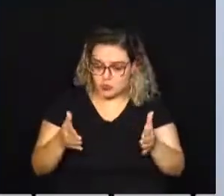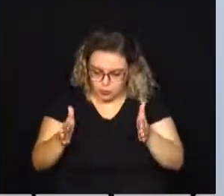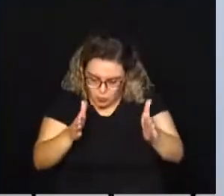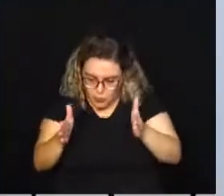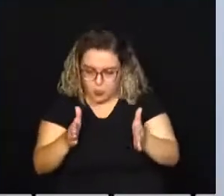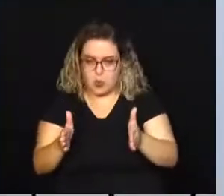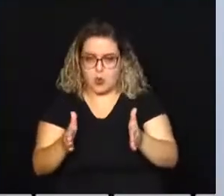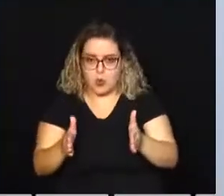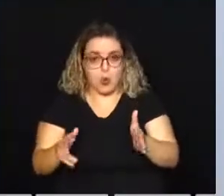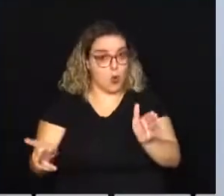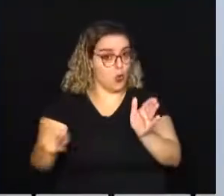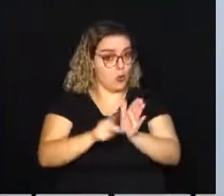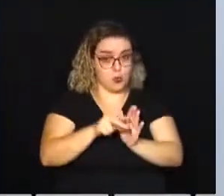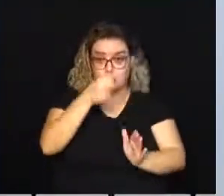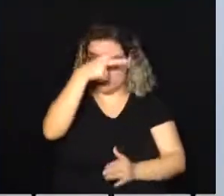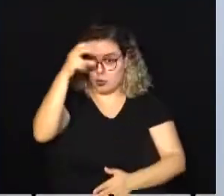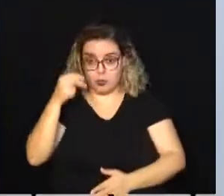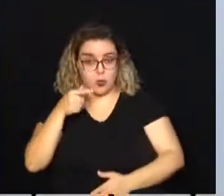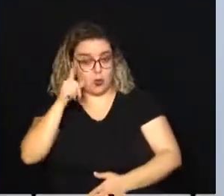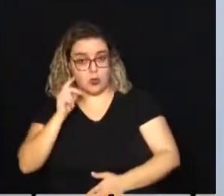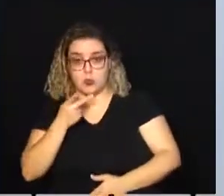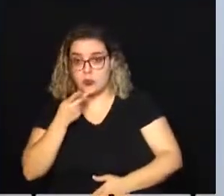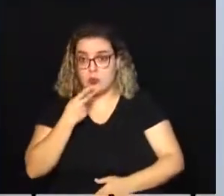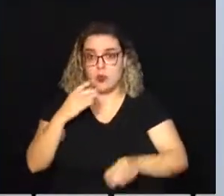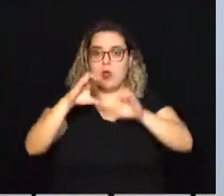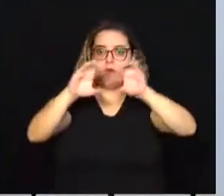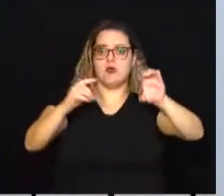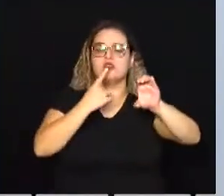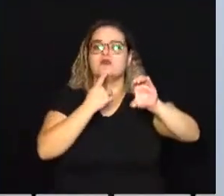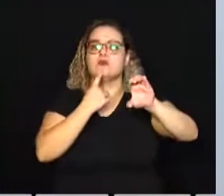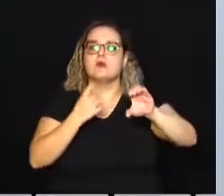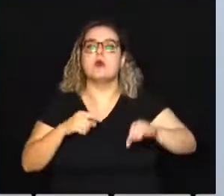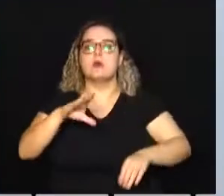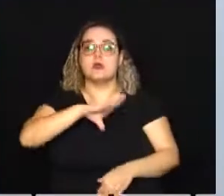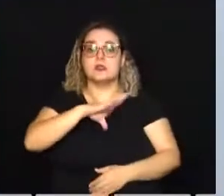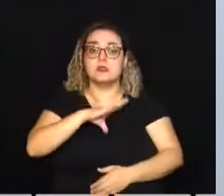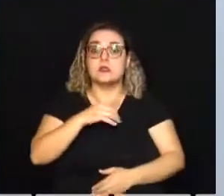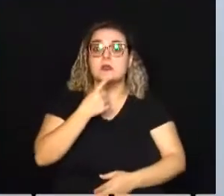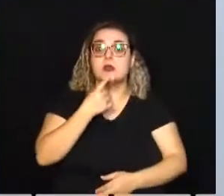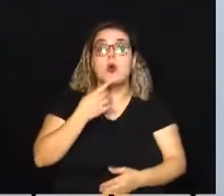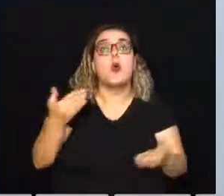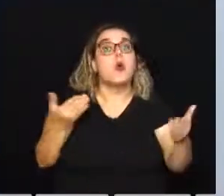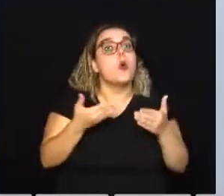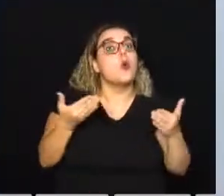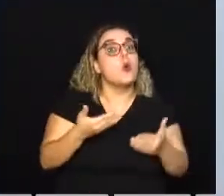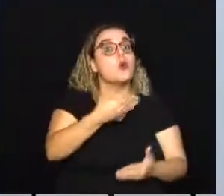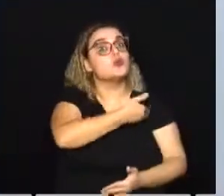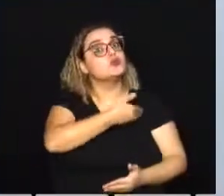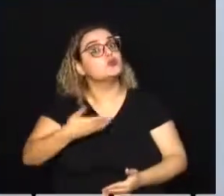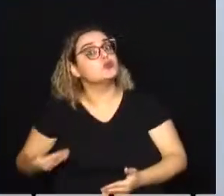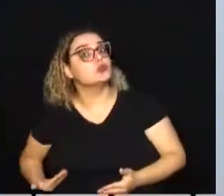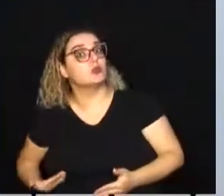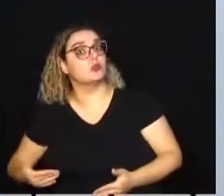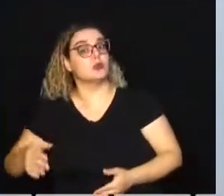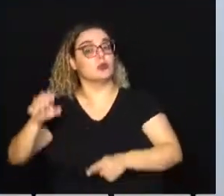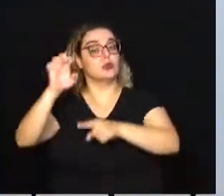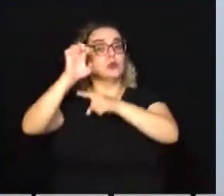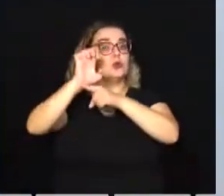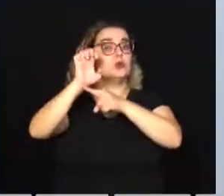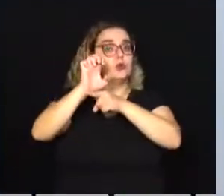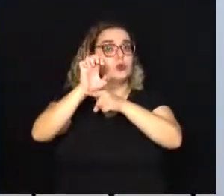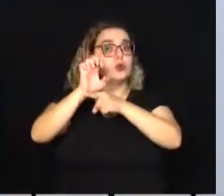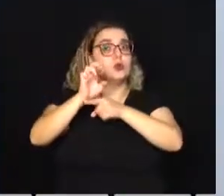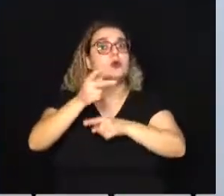em que o próprio prefeito ontem decretou a fase vermelha para o município, hoje o governador do estado decretou a fase vermelha para o estado